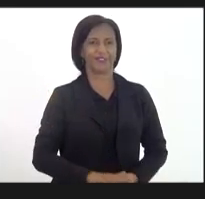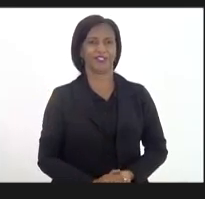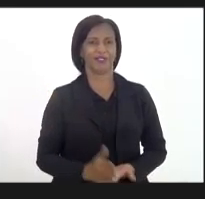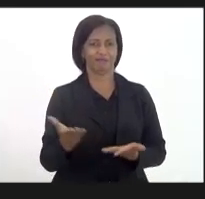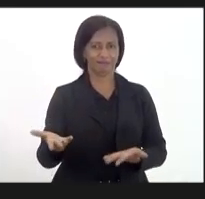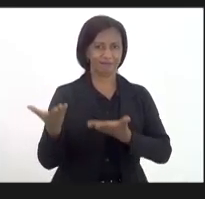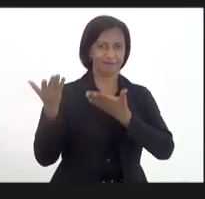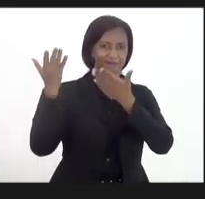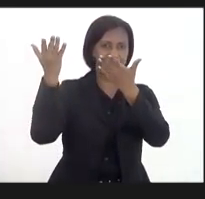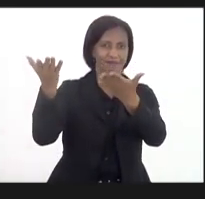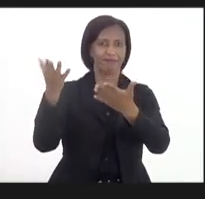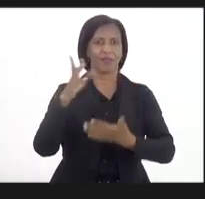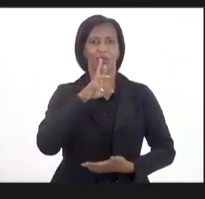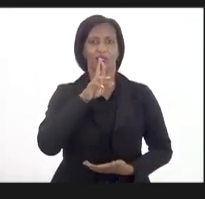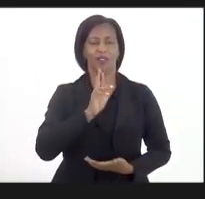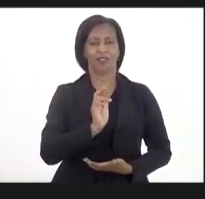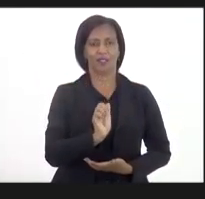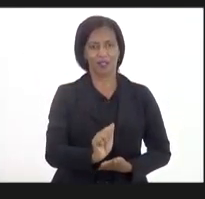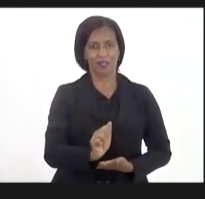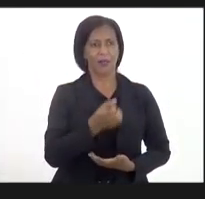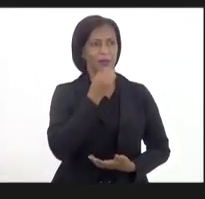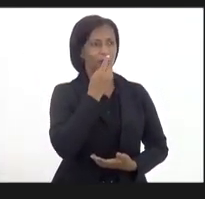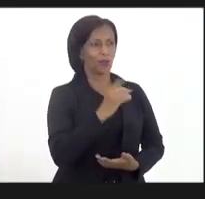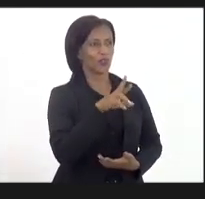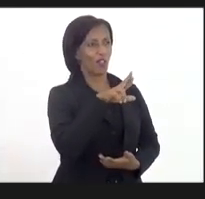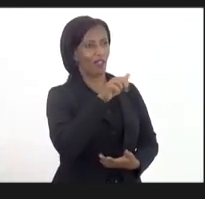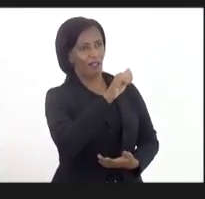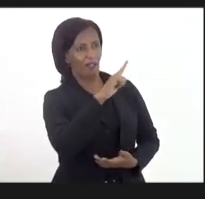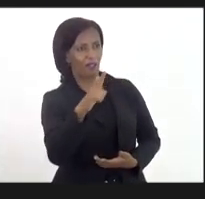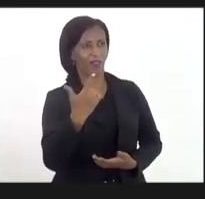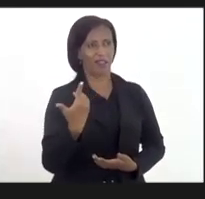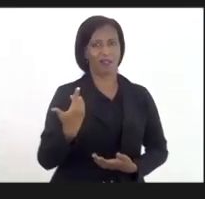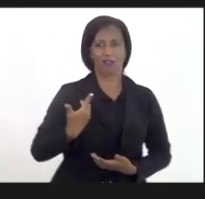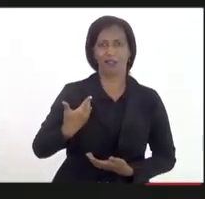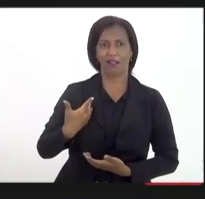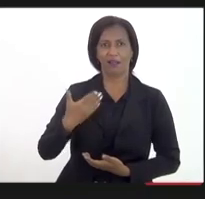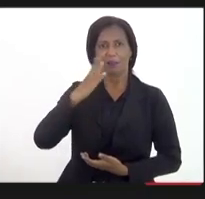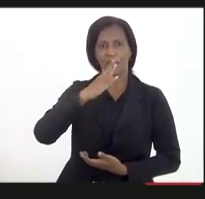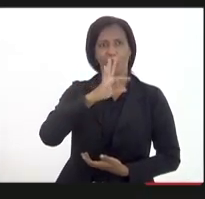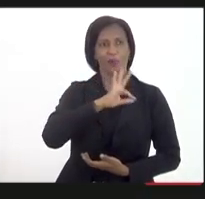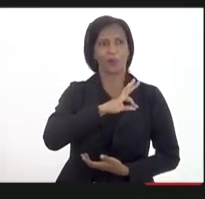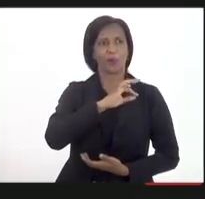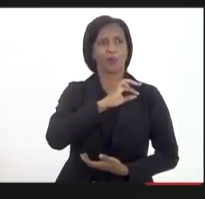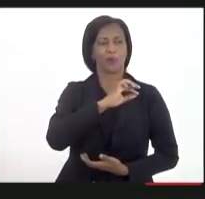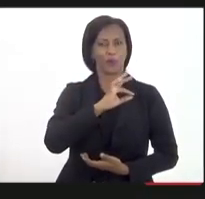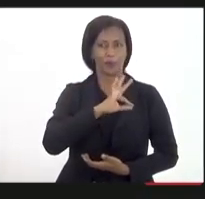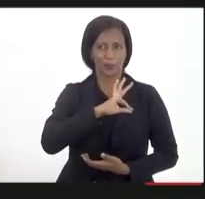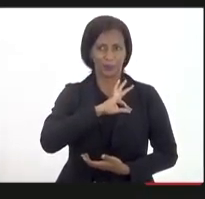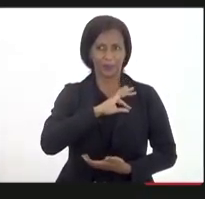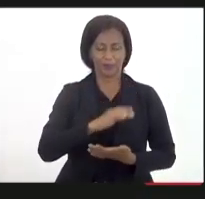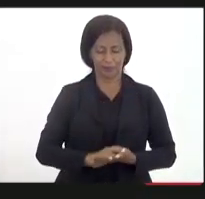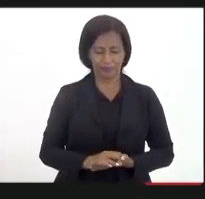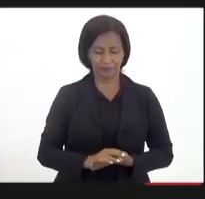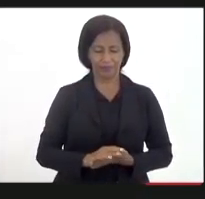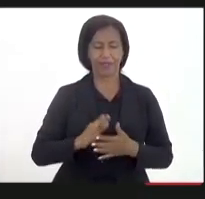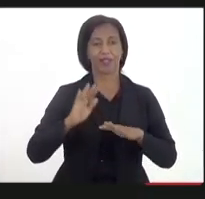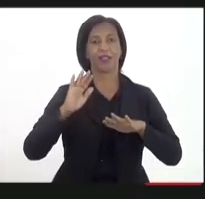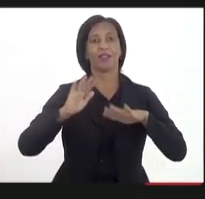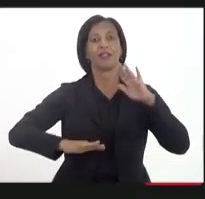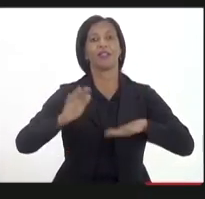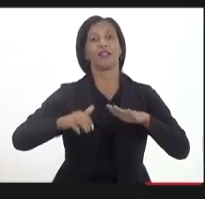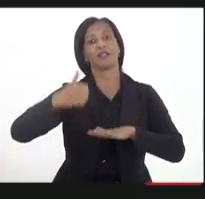Rodrigo Amorim o dieta Rafael Bom dia aos companheiros da Polícia Militar encontra um presente é em relação a primeira